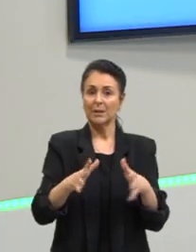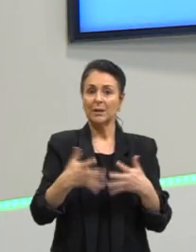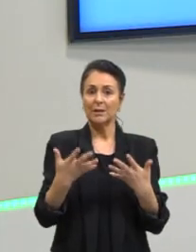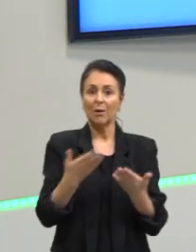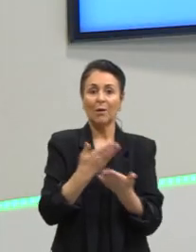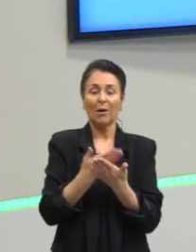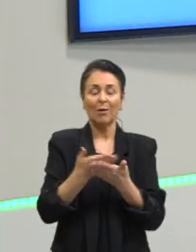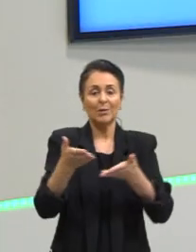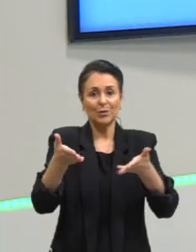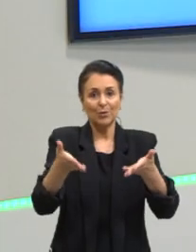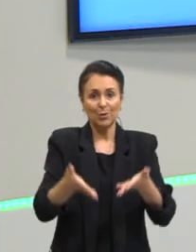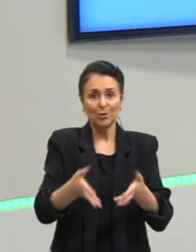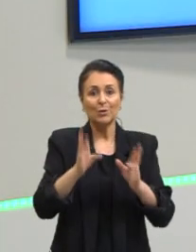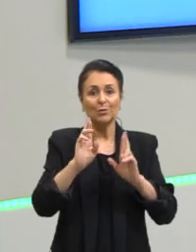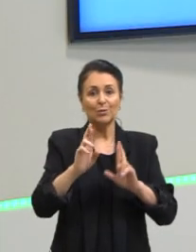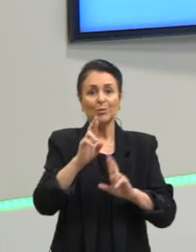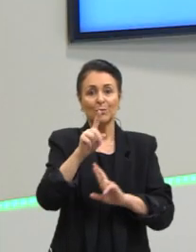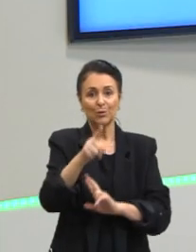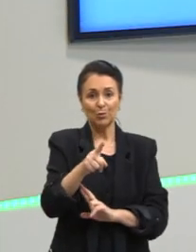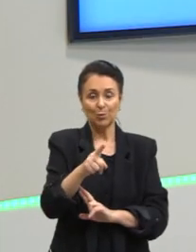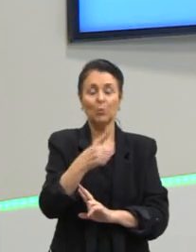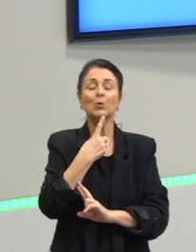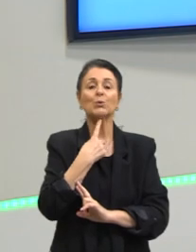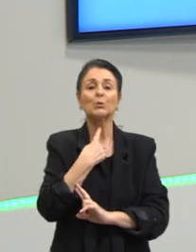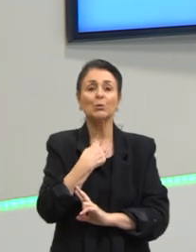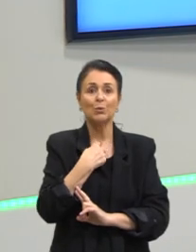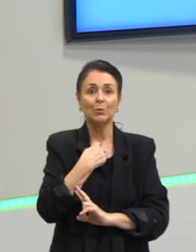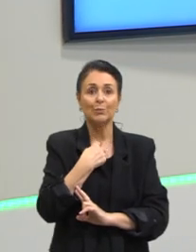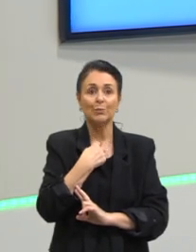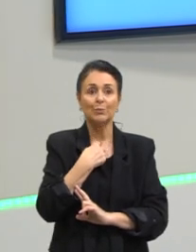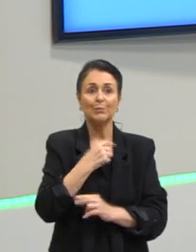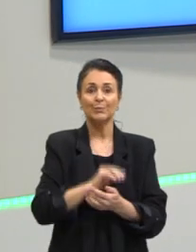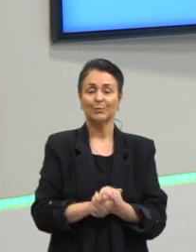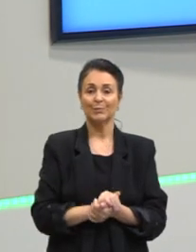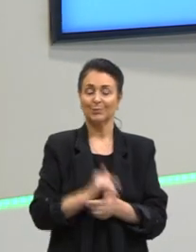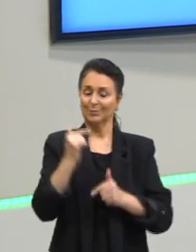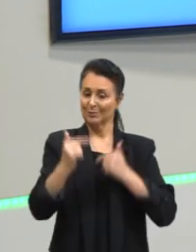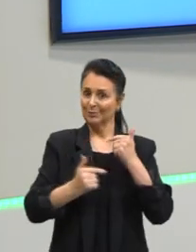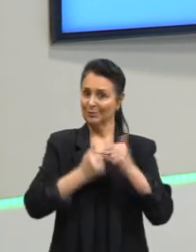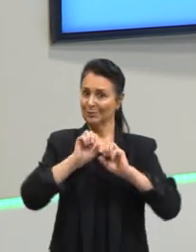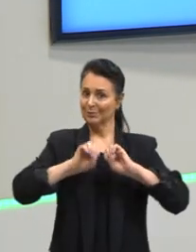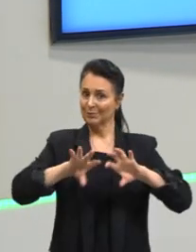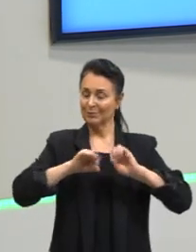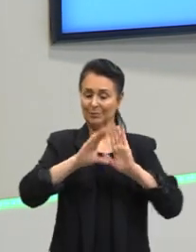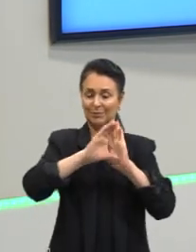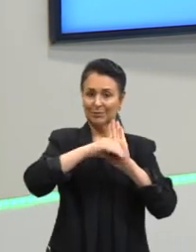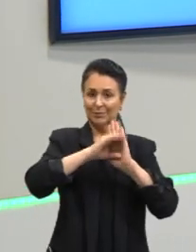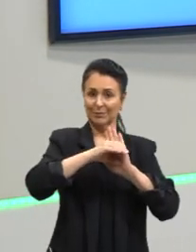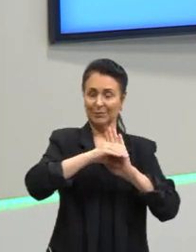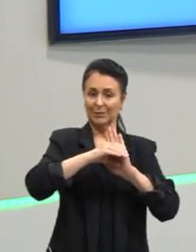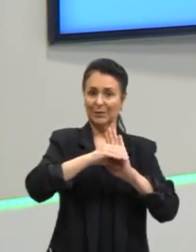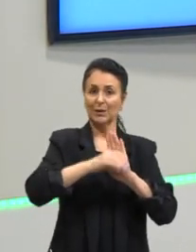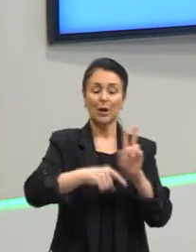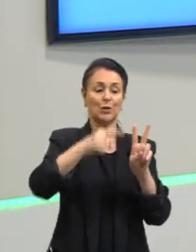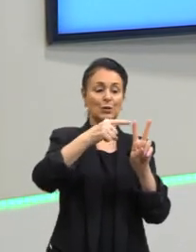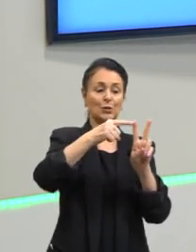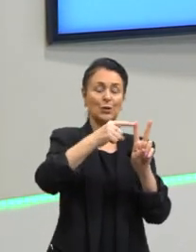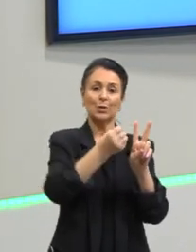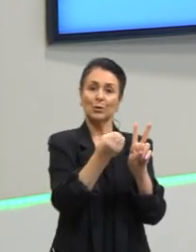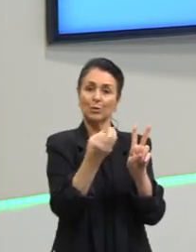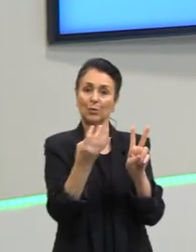essa foi a aula de hoje espero que vocês tenham gostado então é trabalhamos hoje com conceito de números